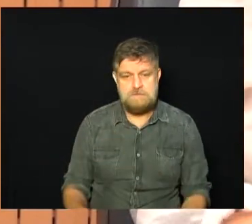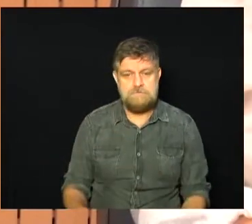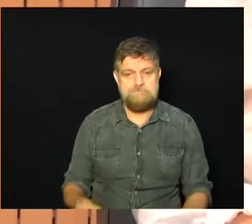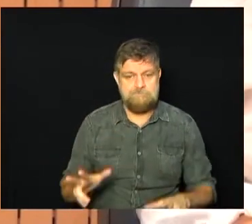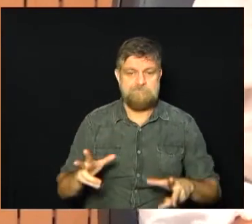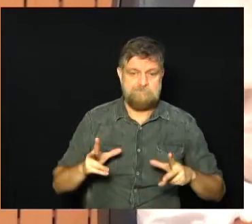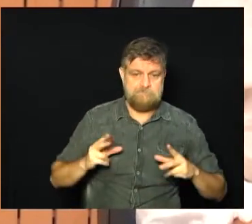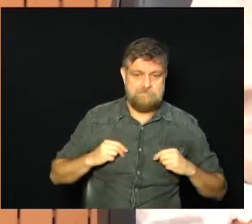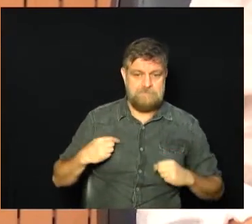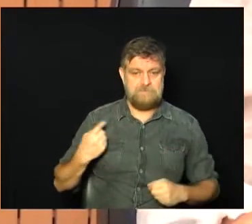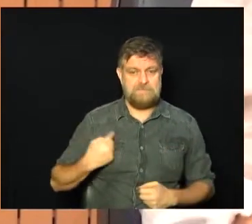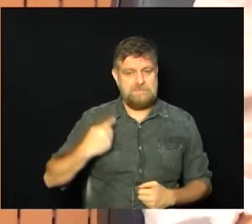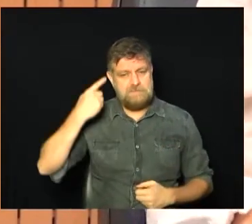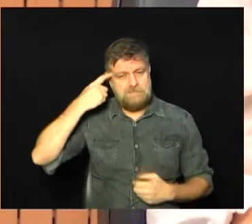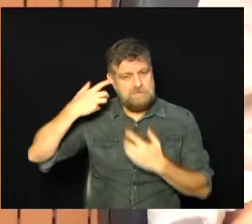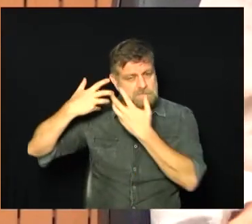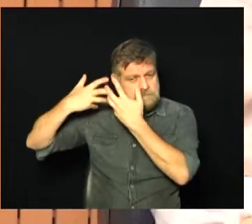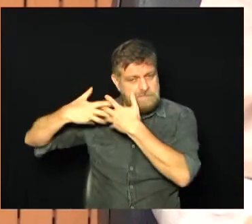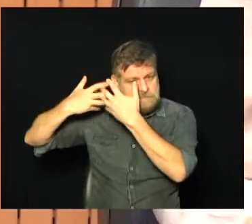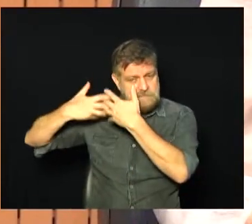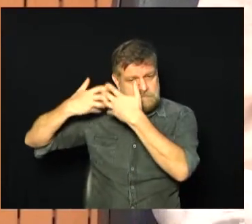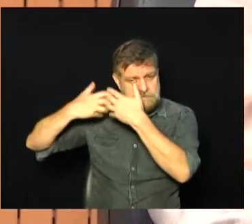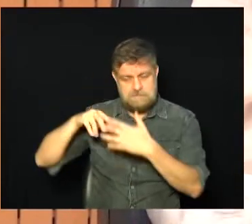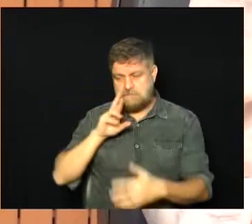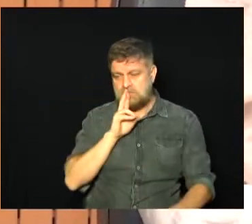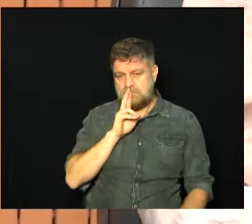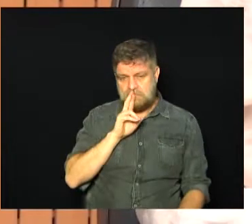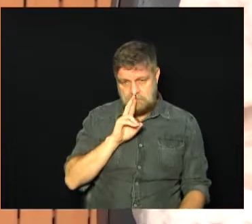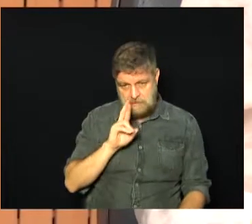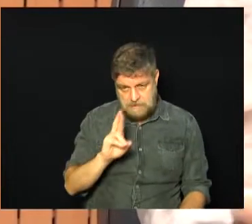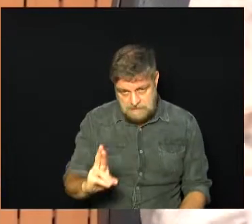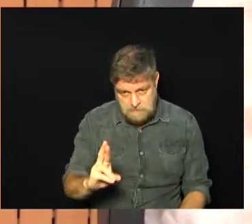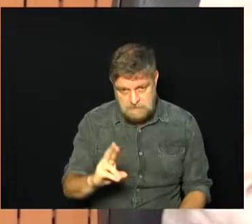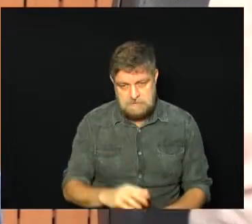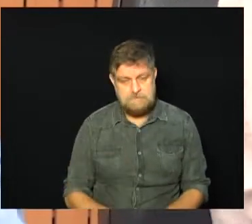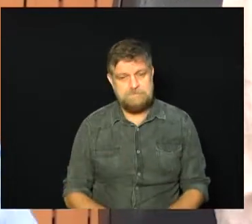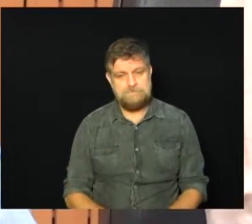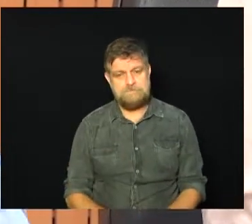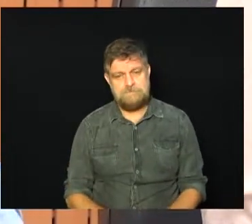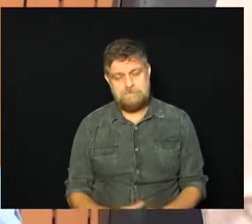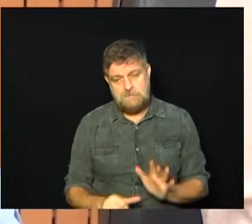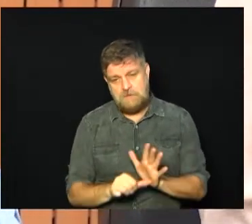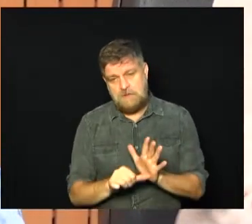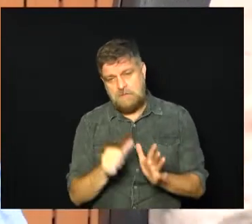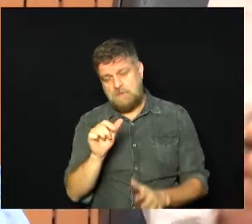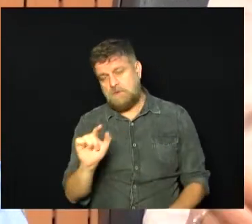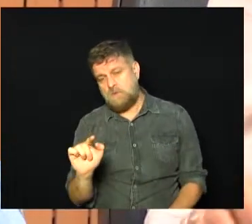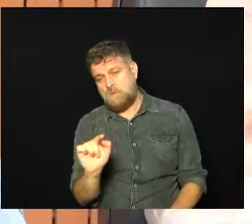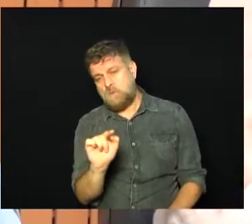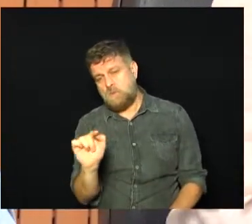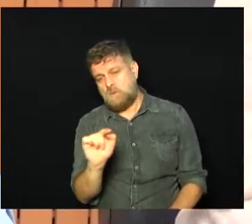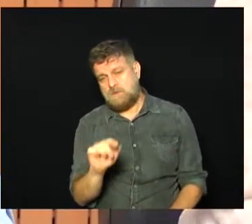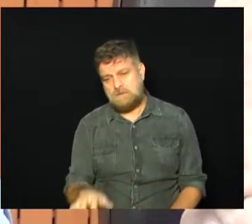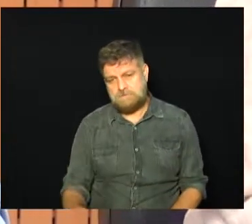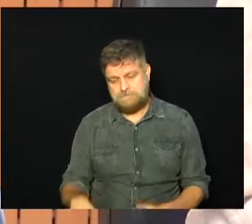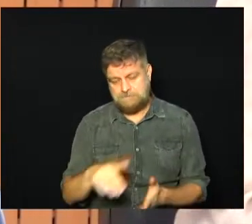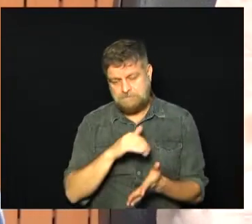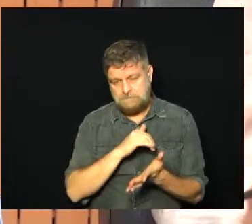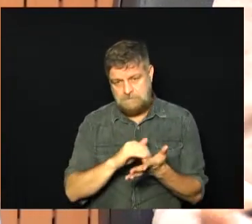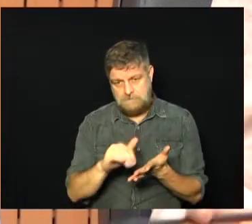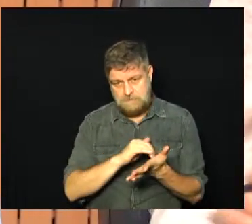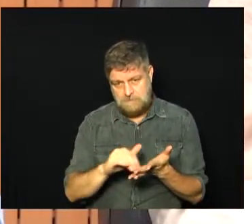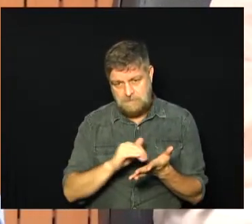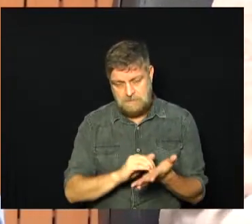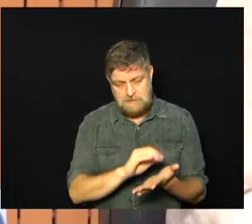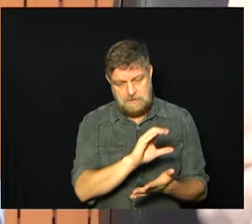talvez aí a gente depois a resposta da mesa, né. Primeiro, assim, a secretária, a